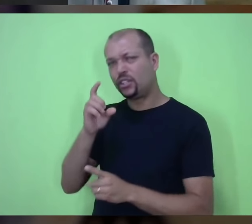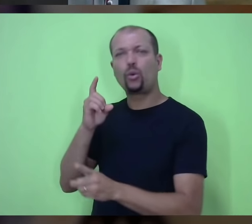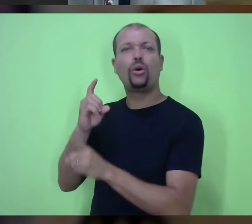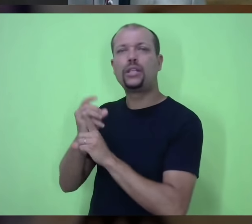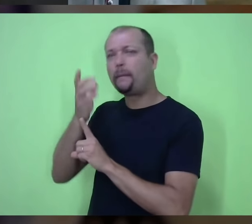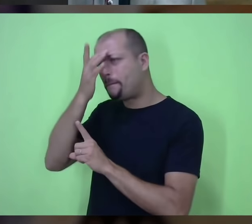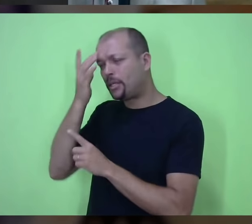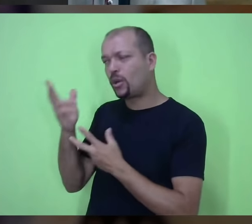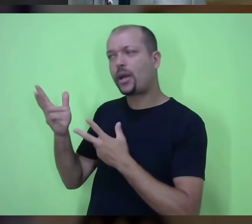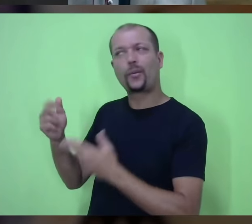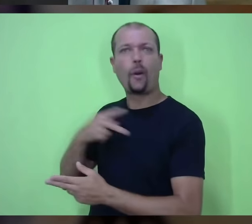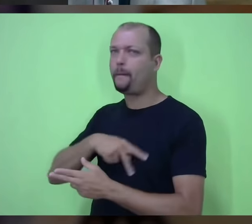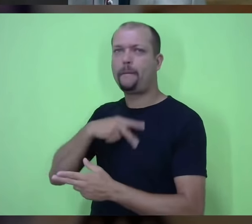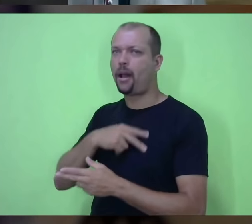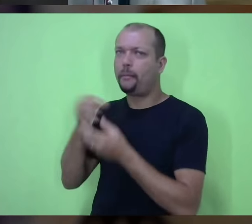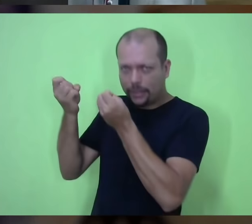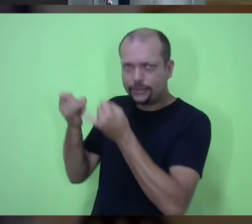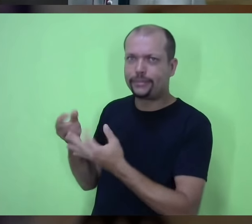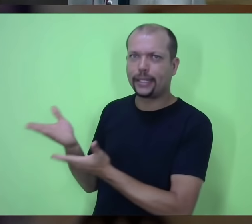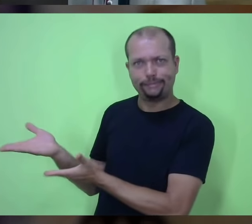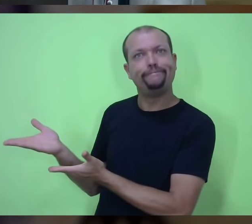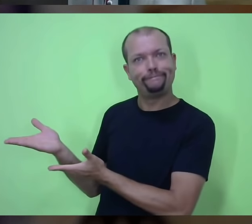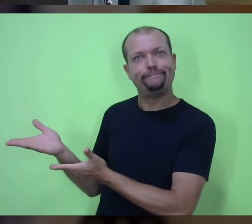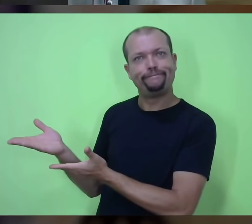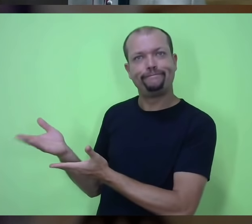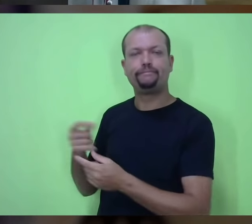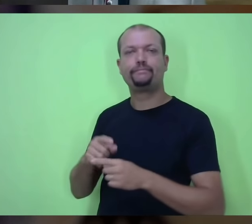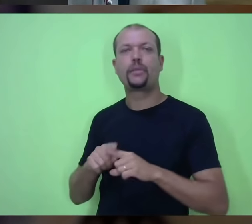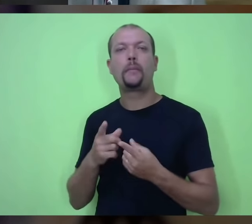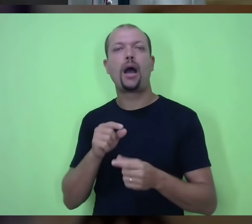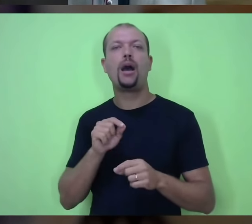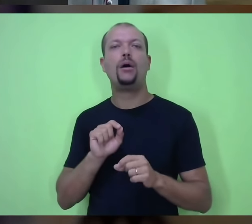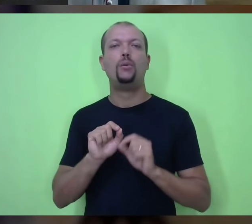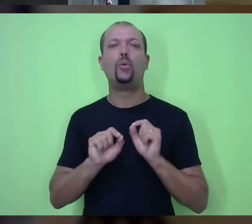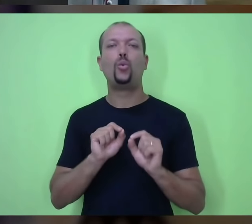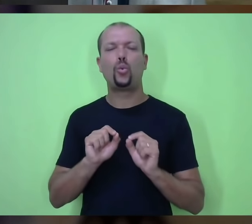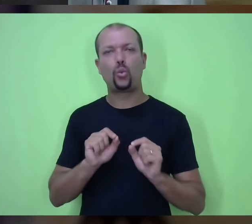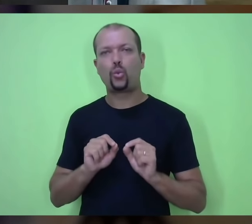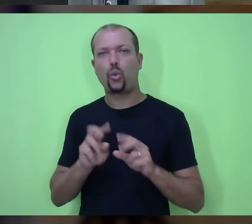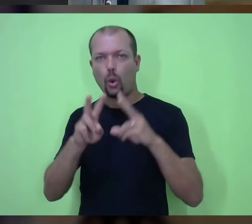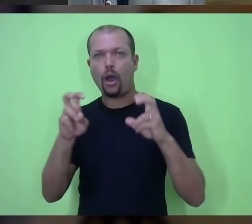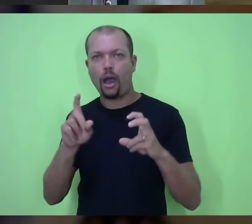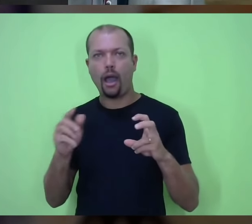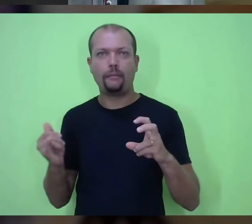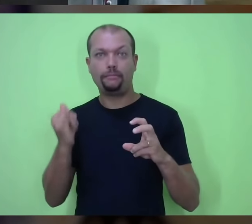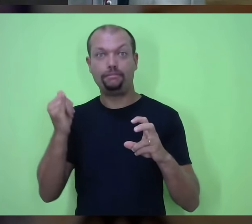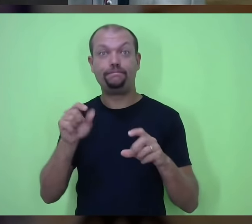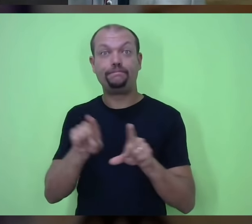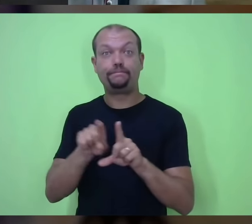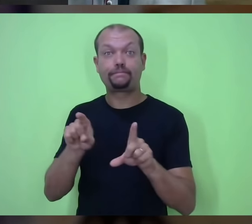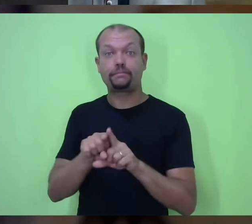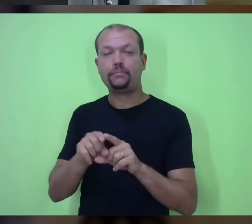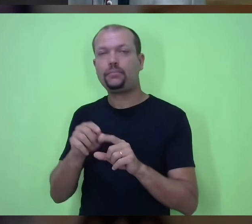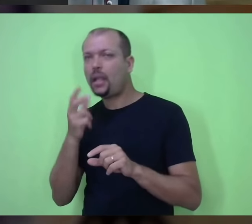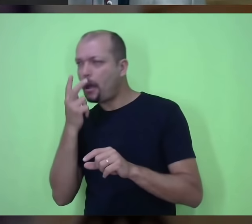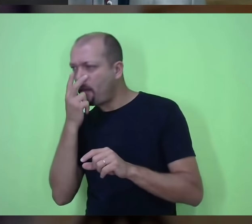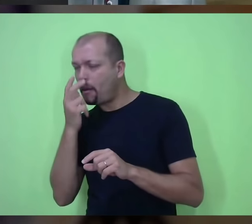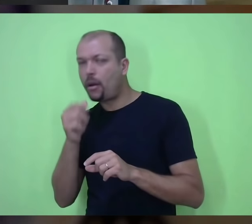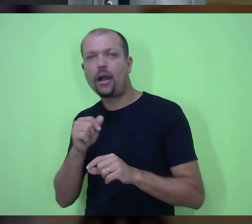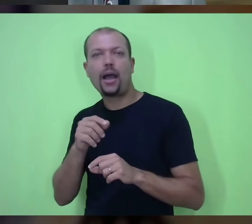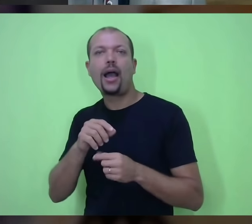as características de Paulo para poder escrever esse livro, apesar de ter um debate sobre essa temática, né? Tu falando que é um livro simples,